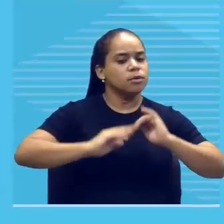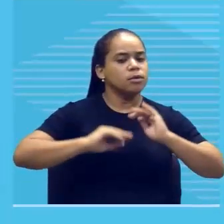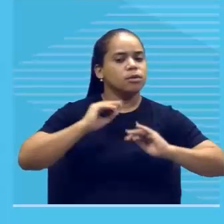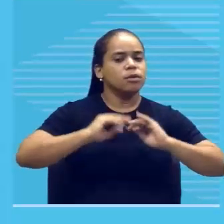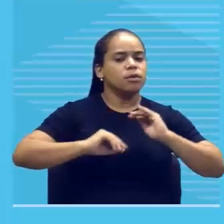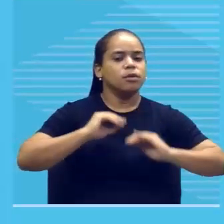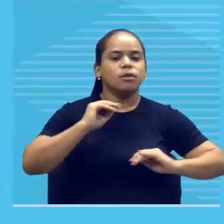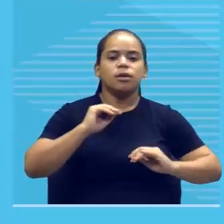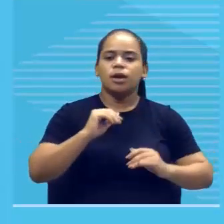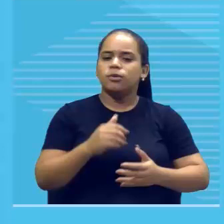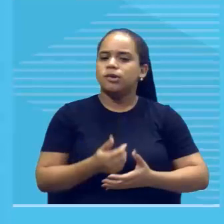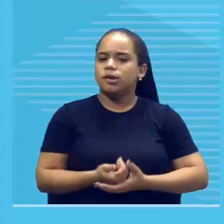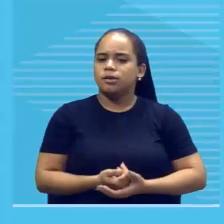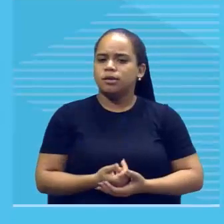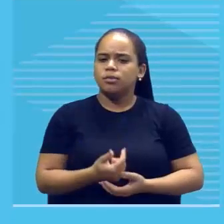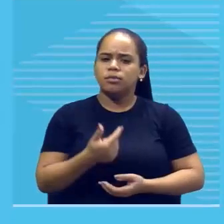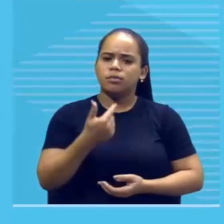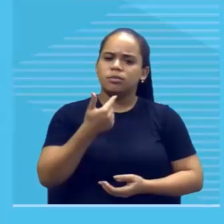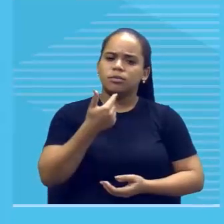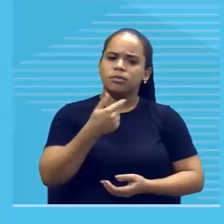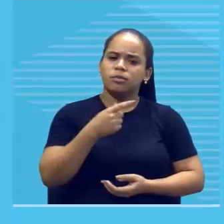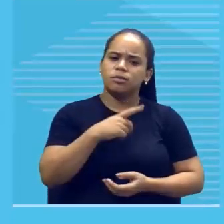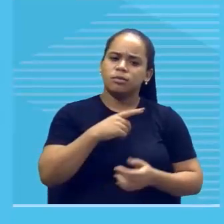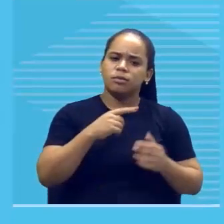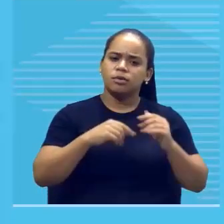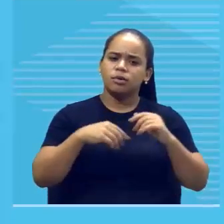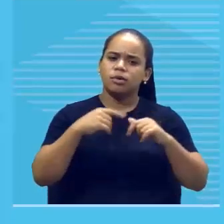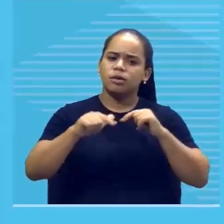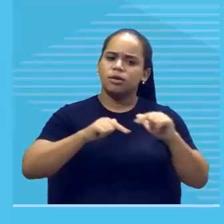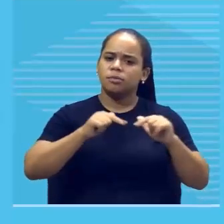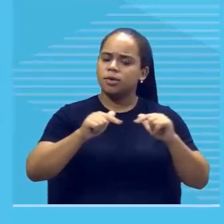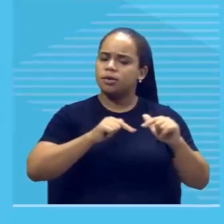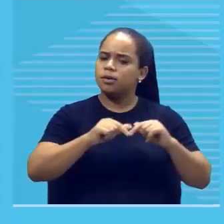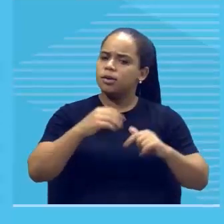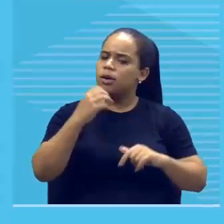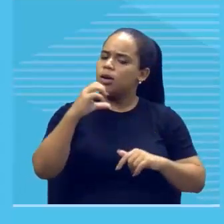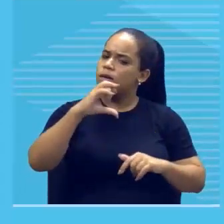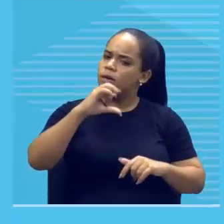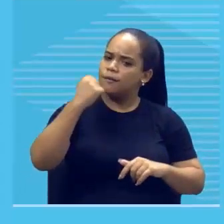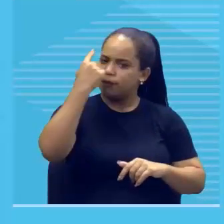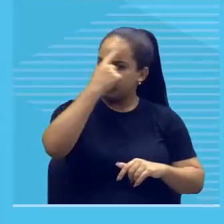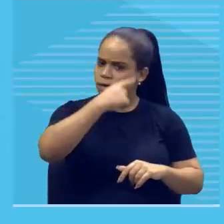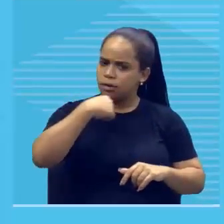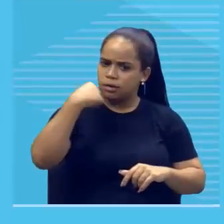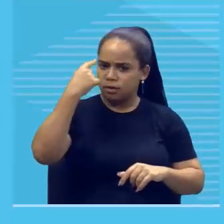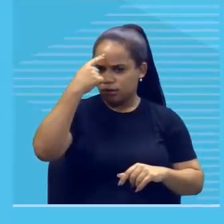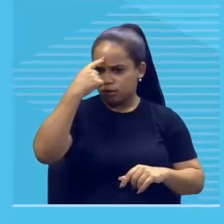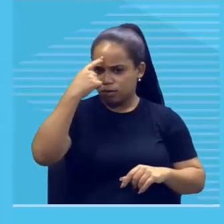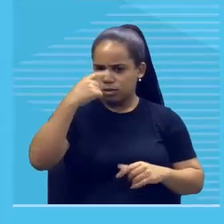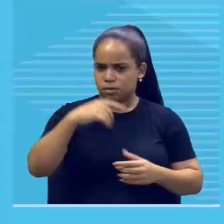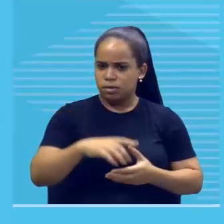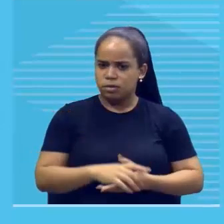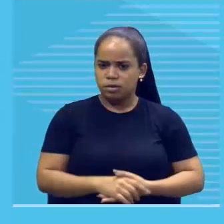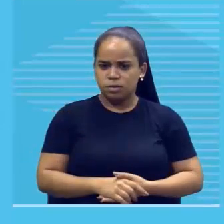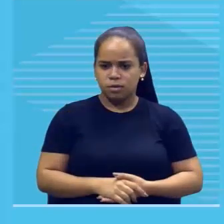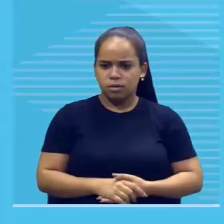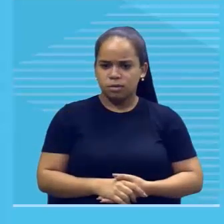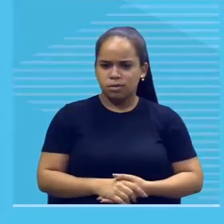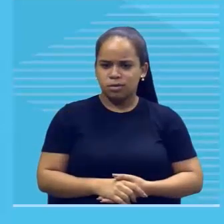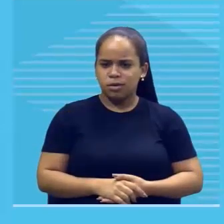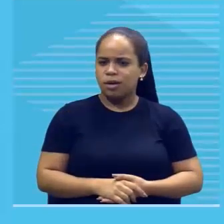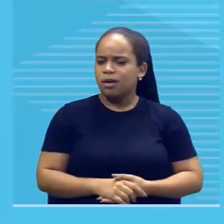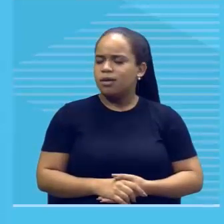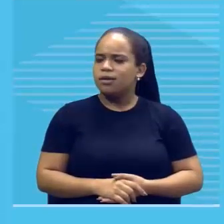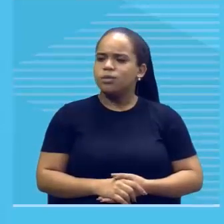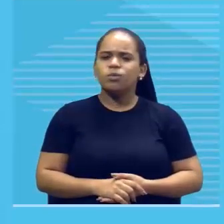Diminuir a quantidade de Operários Trabalhando 9 horas por dia olha só ele quer saber a quantidade de dias que eu vou precisar